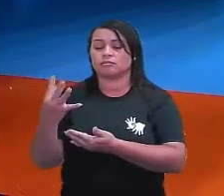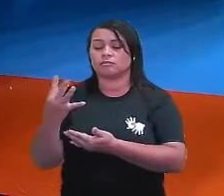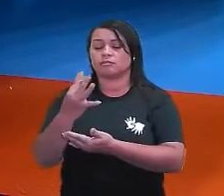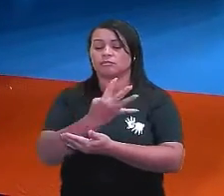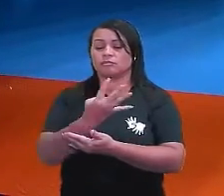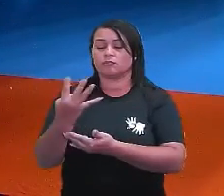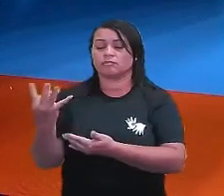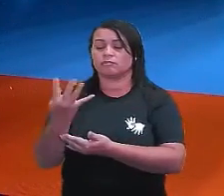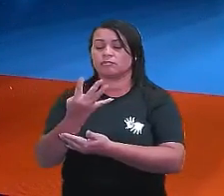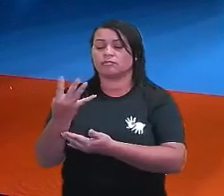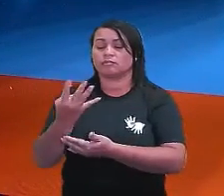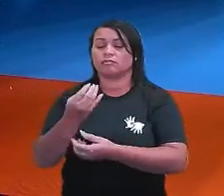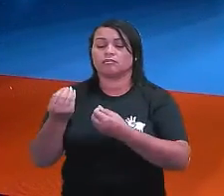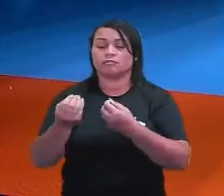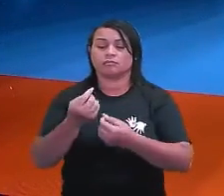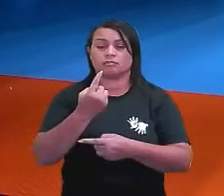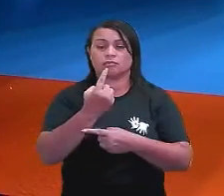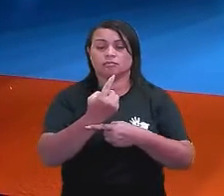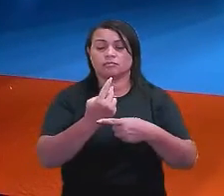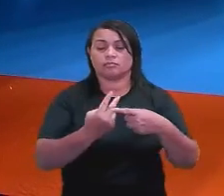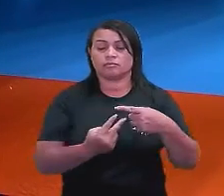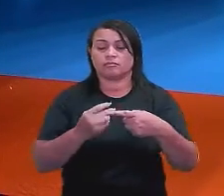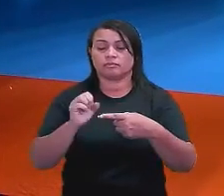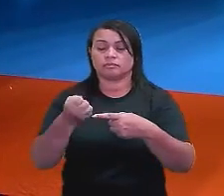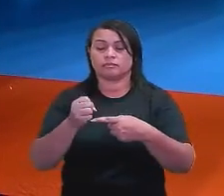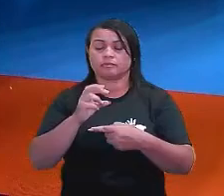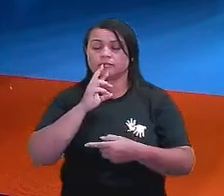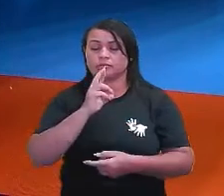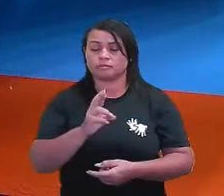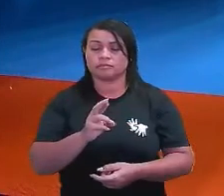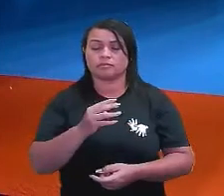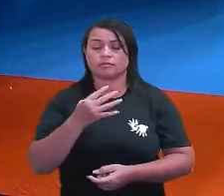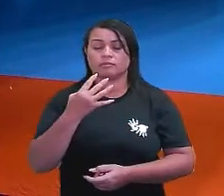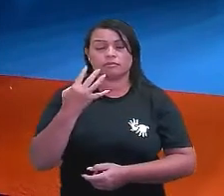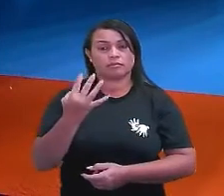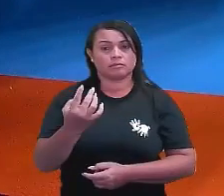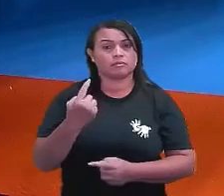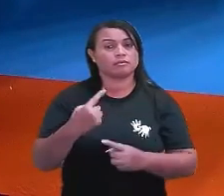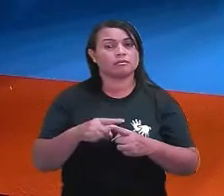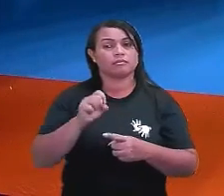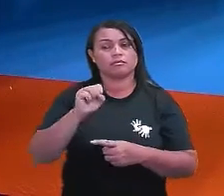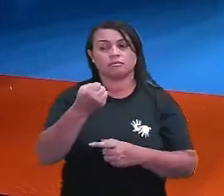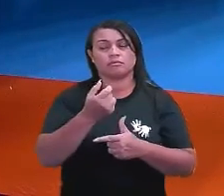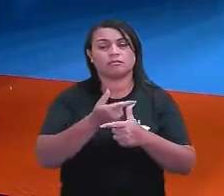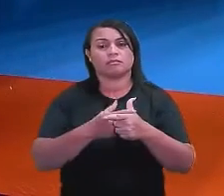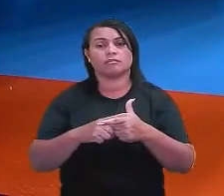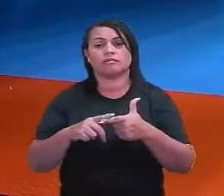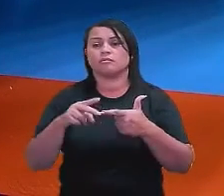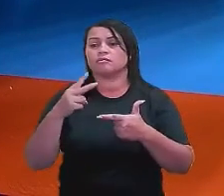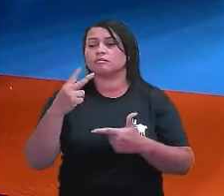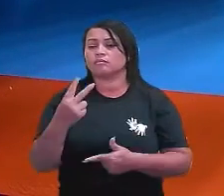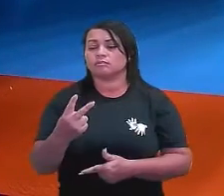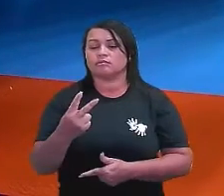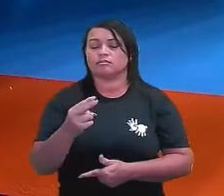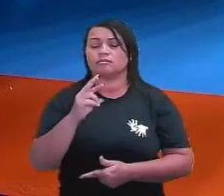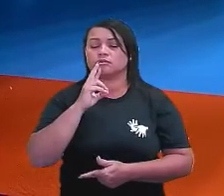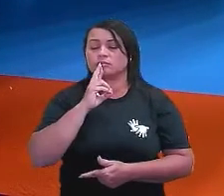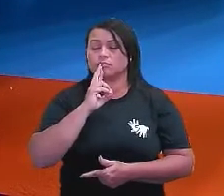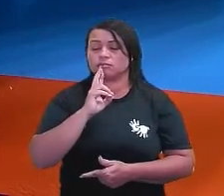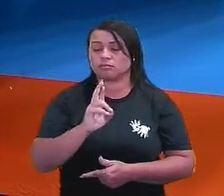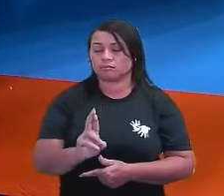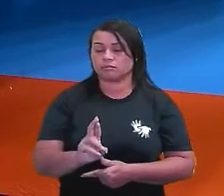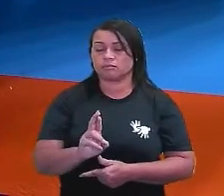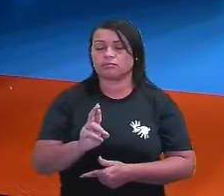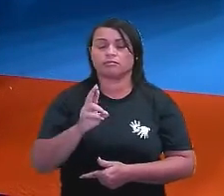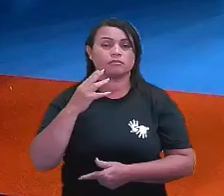outro. Então, um meio de 8 vai ser 4, pois 8 dividido por 2 vai ser igual